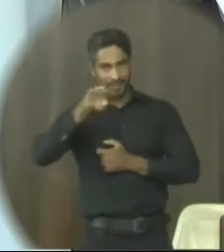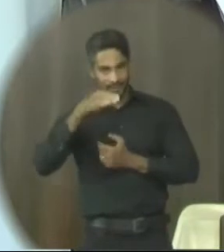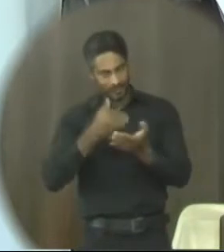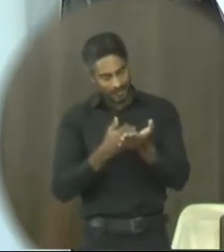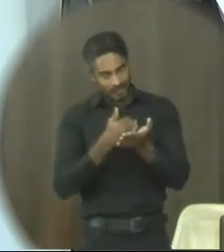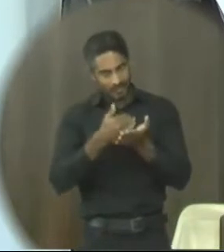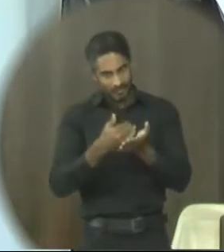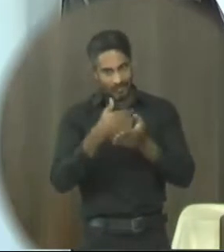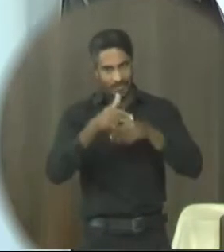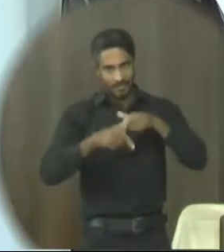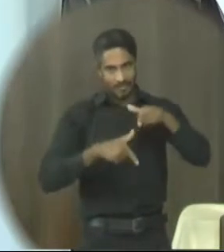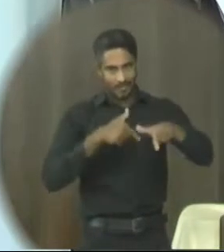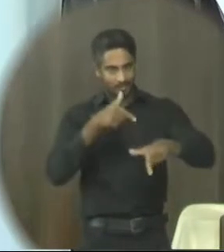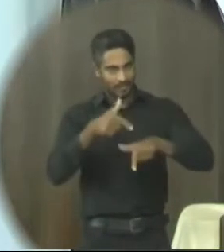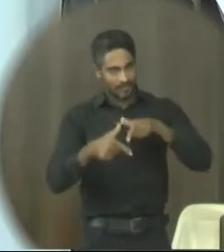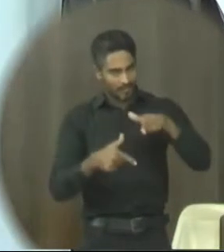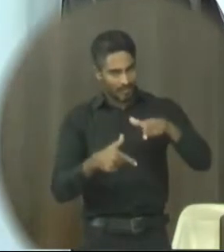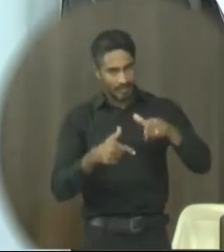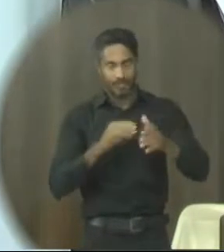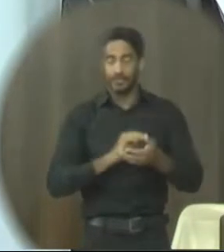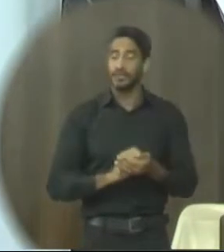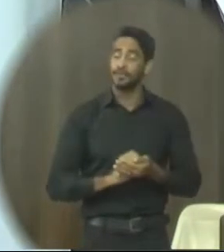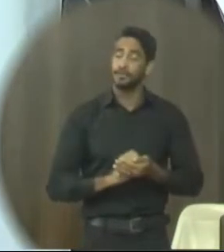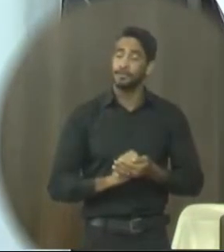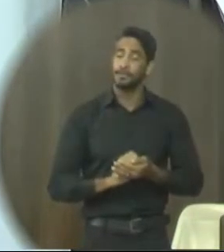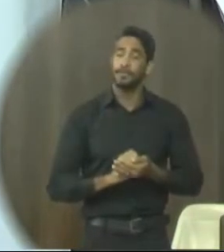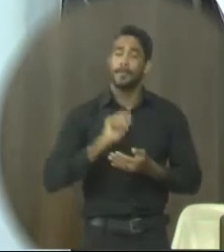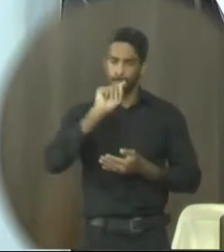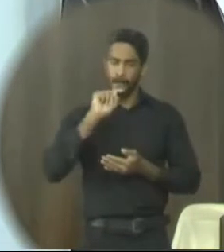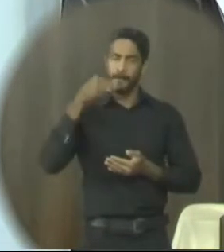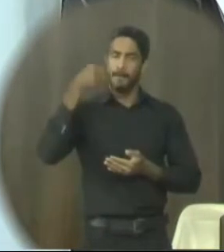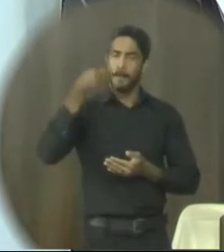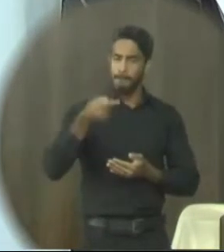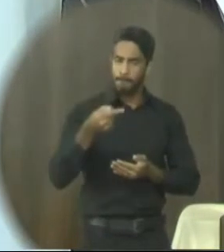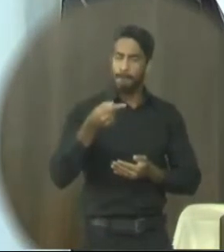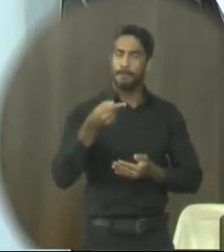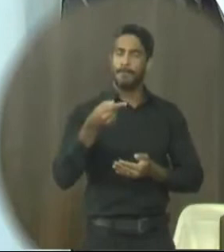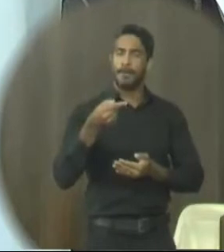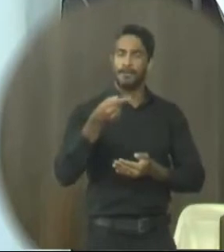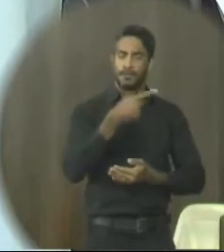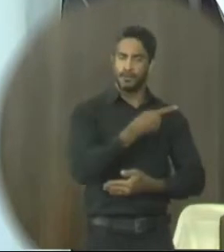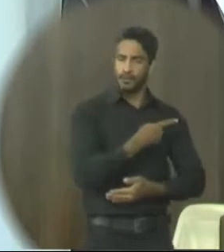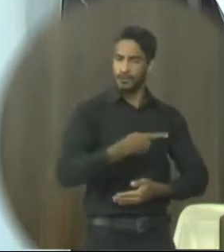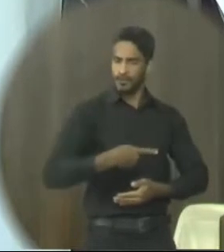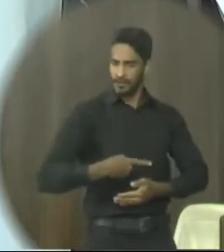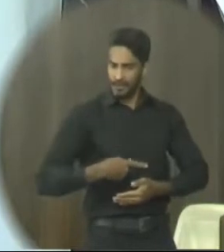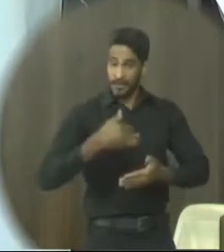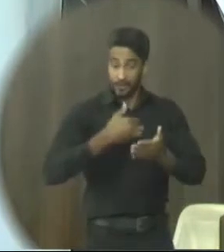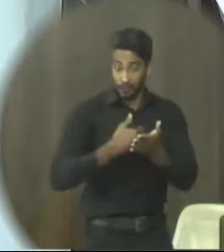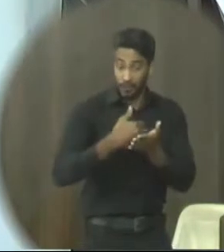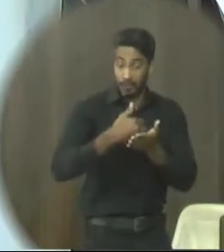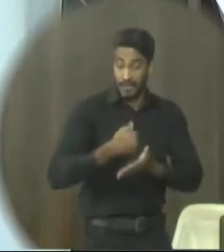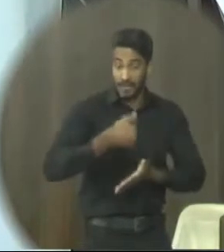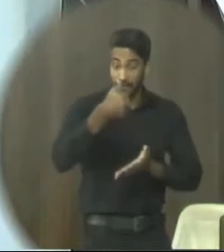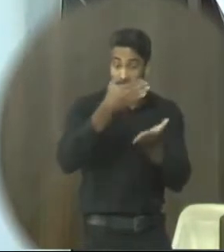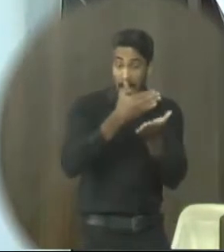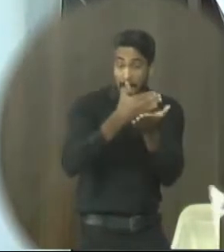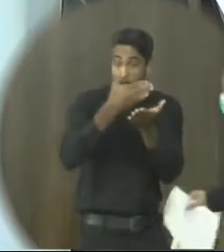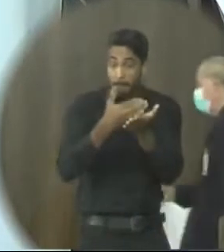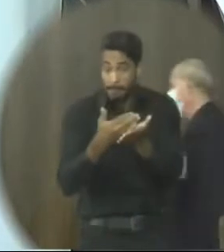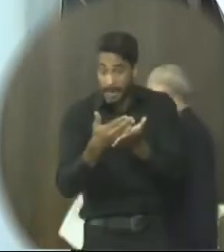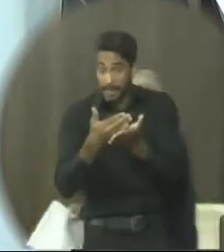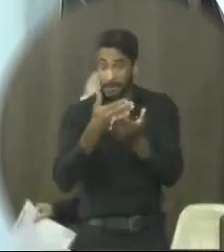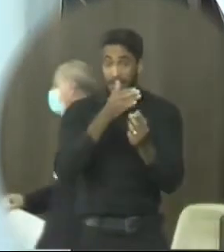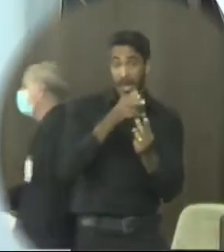janaubense, iniciamos nossos trabalhos. Após, o senhor presidente passa-se para a primeira parte da reunião,